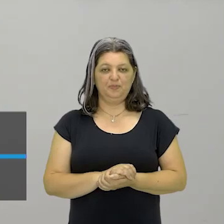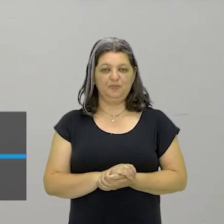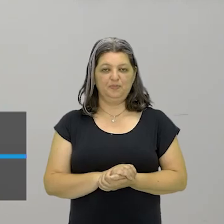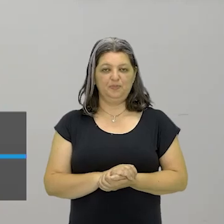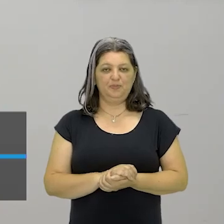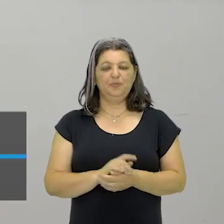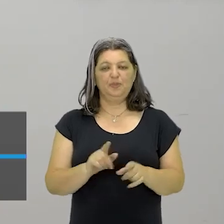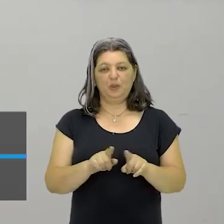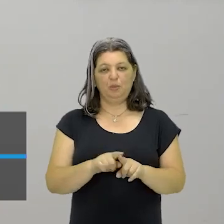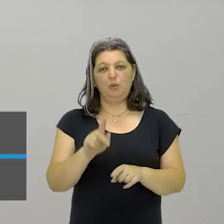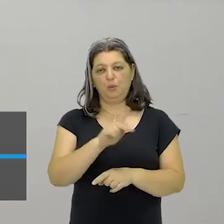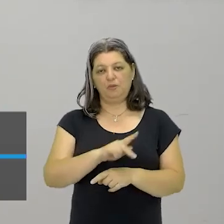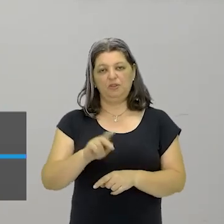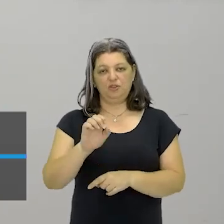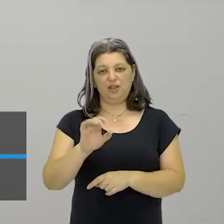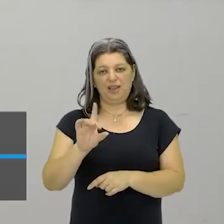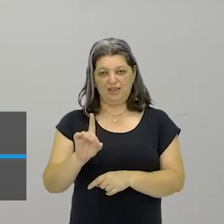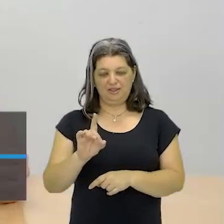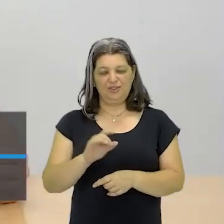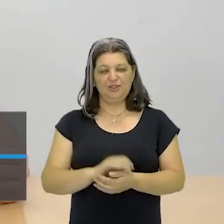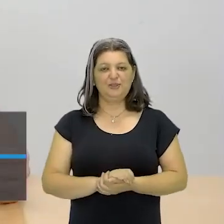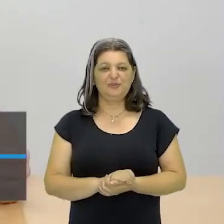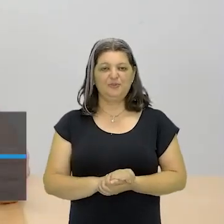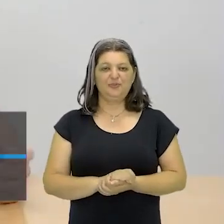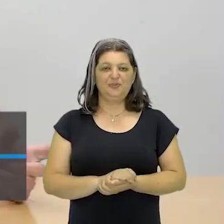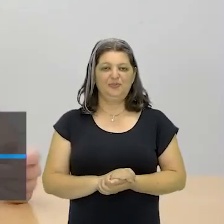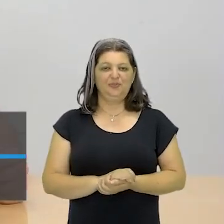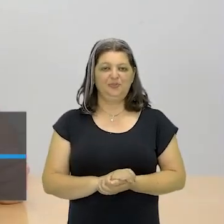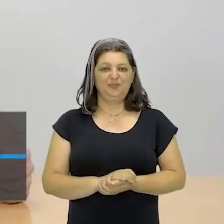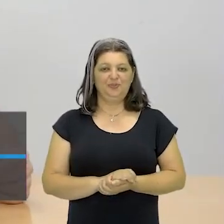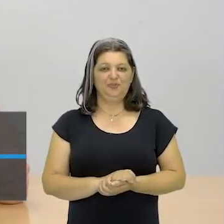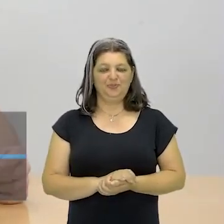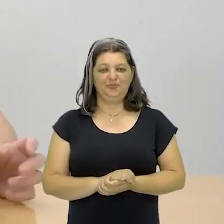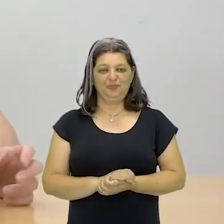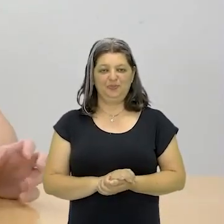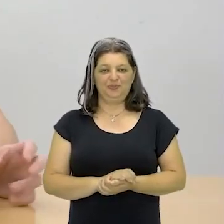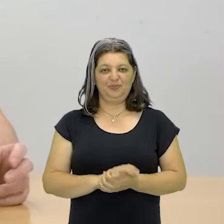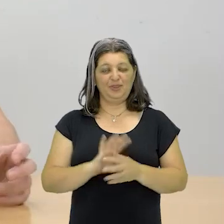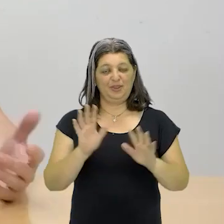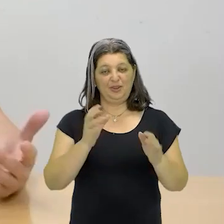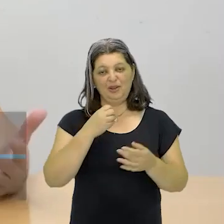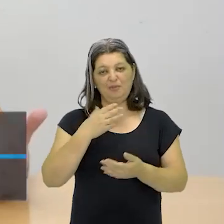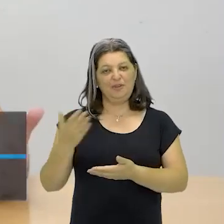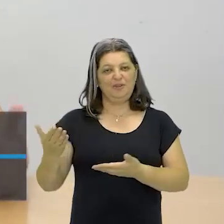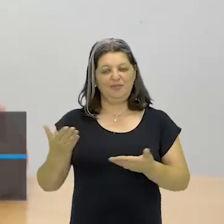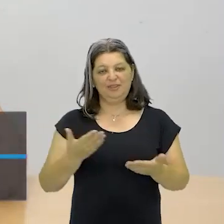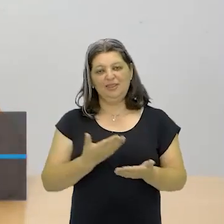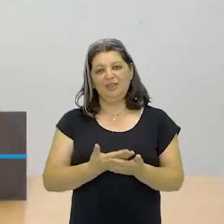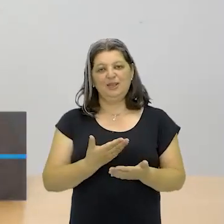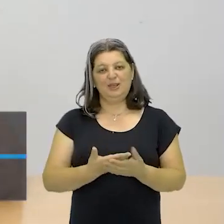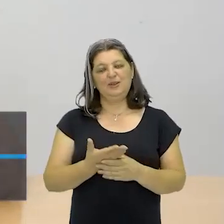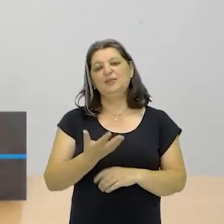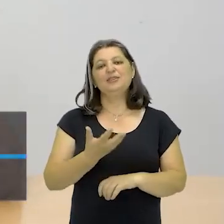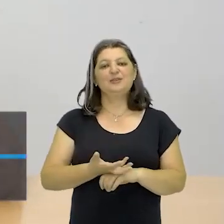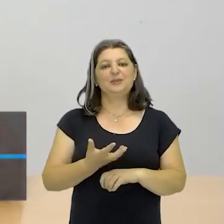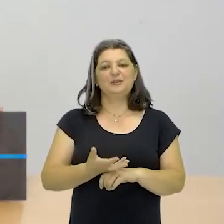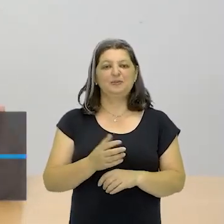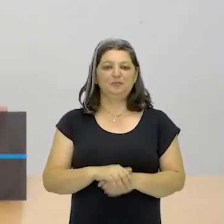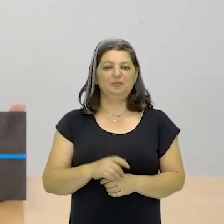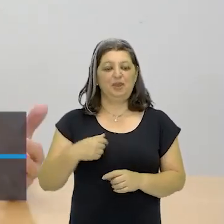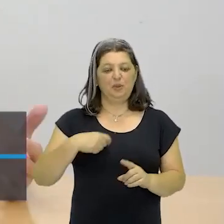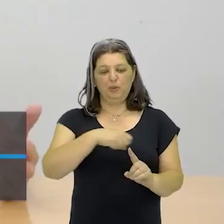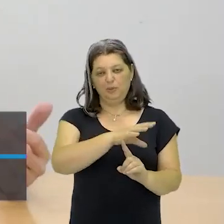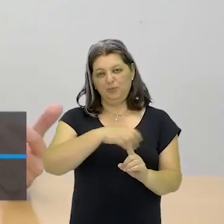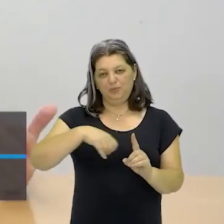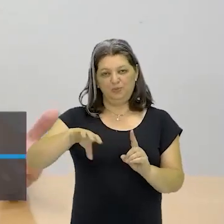Ed hoje Olá, todo mundo, bem-vindos a outra aula inglês Eu vou ser o moderator,